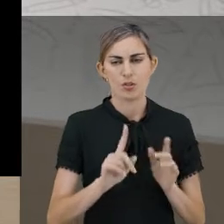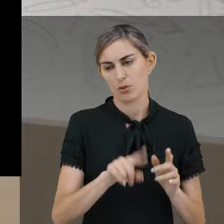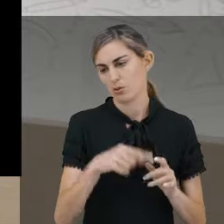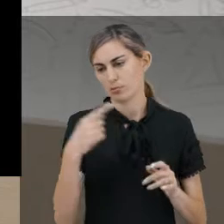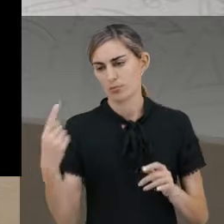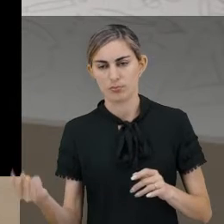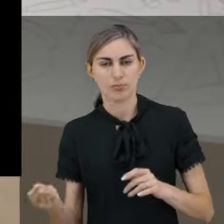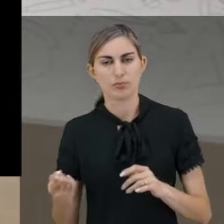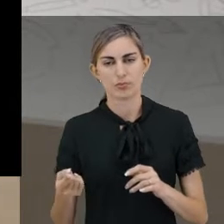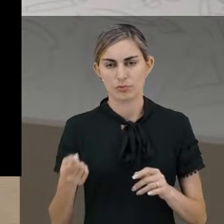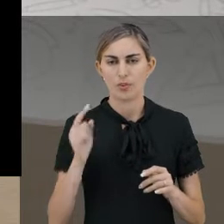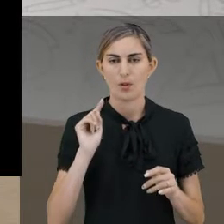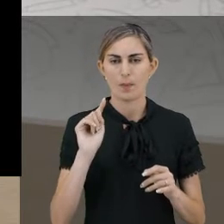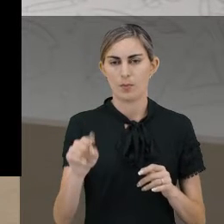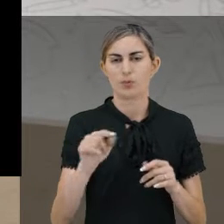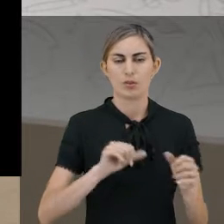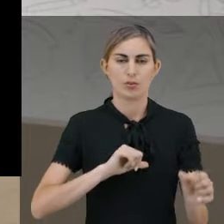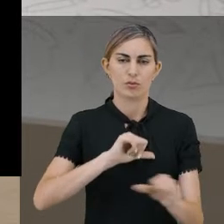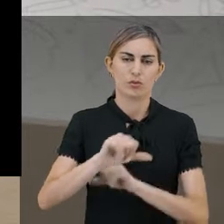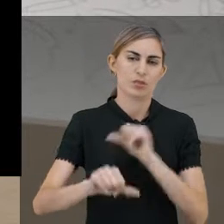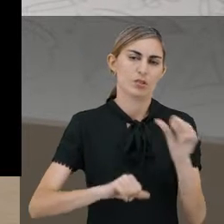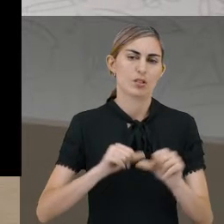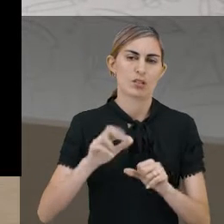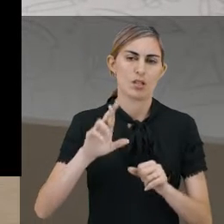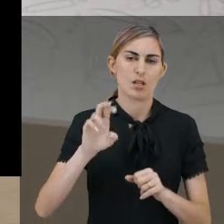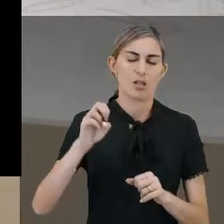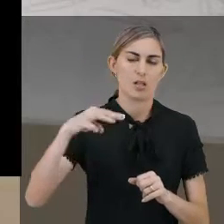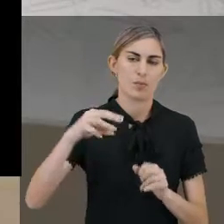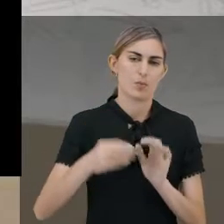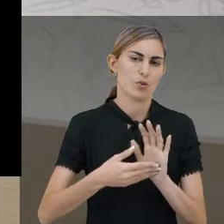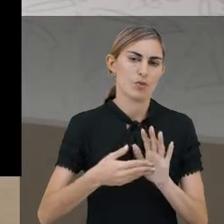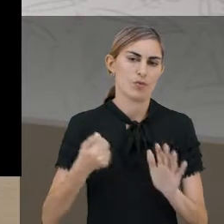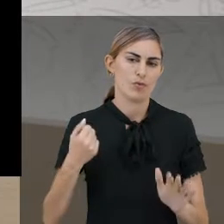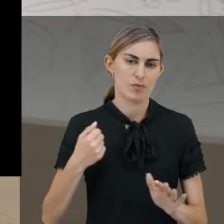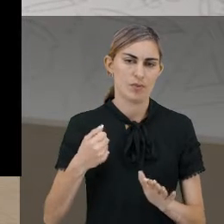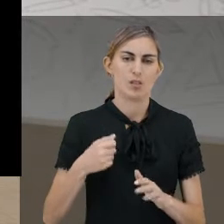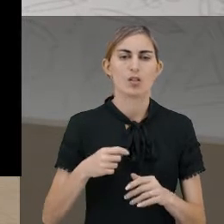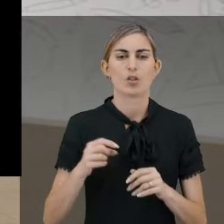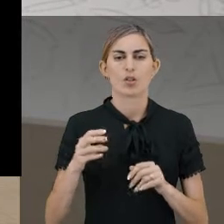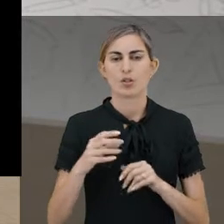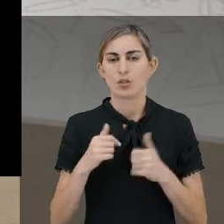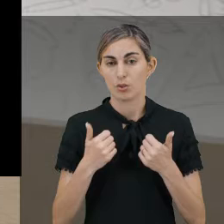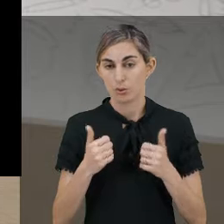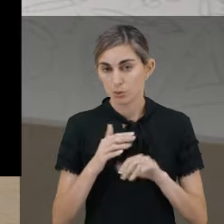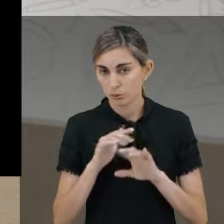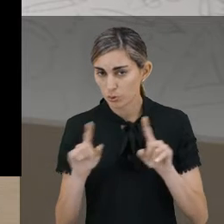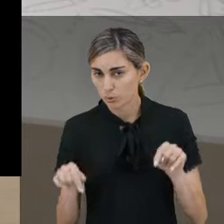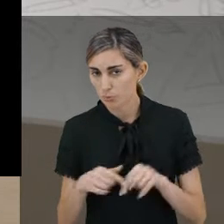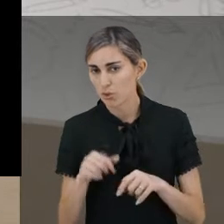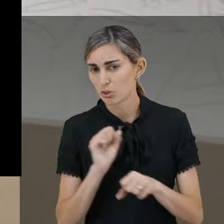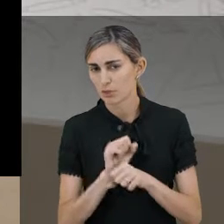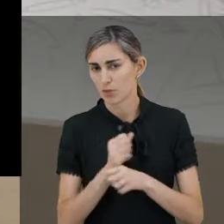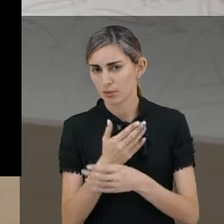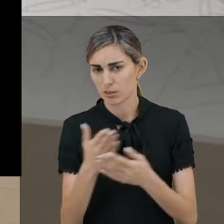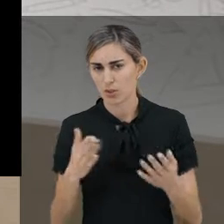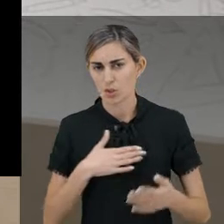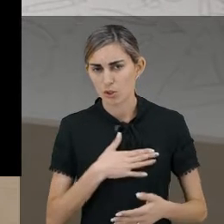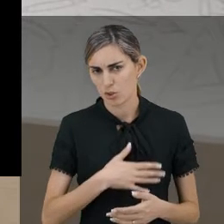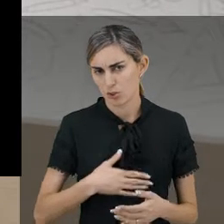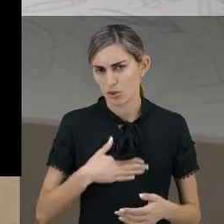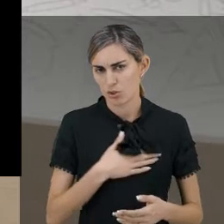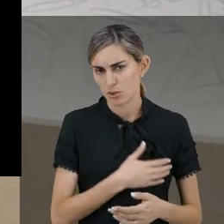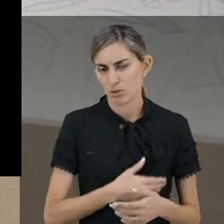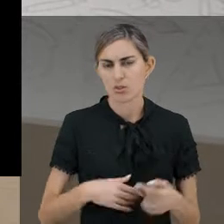e ao lado direito o botão de alterar e de remover o nosso prato. Turma, eu espero que vocês tenham gostado